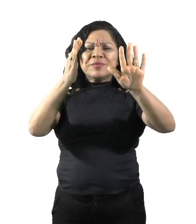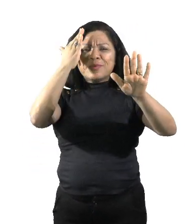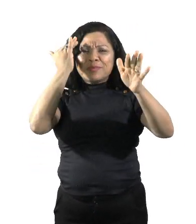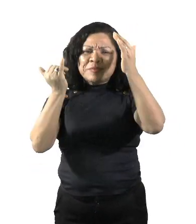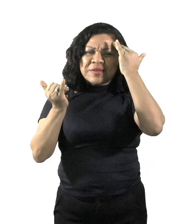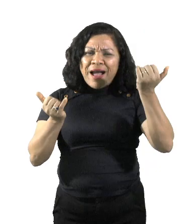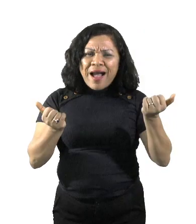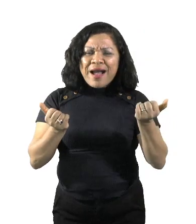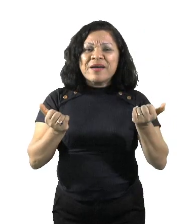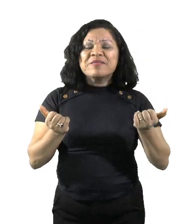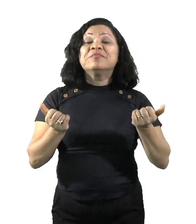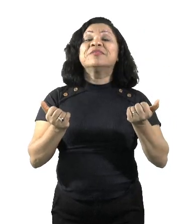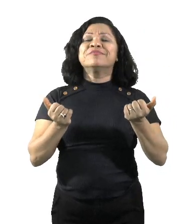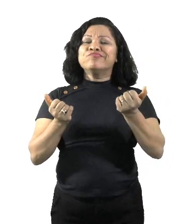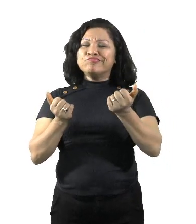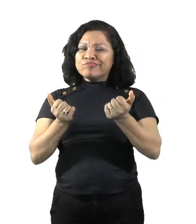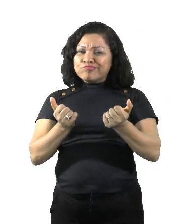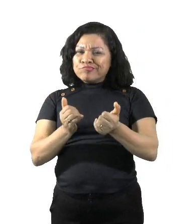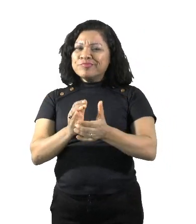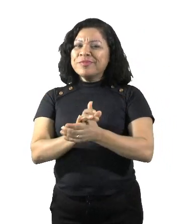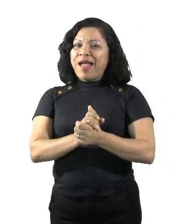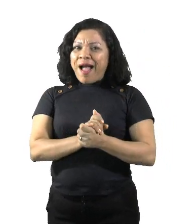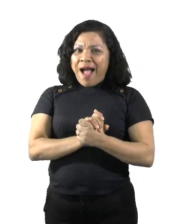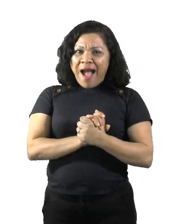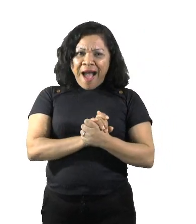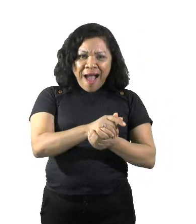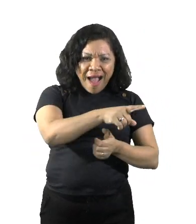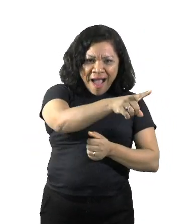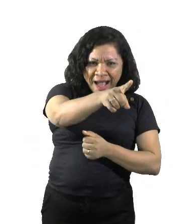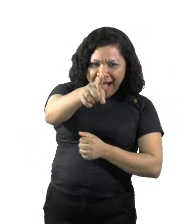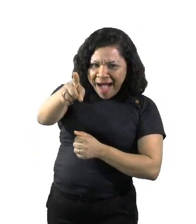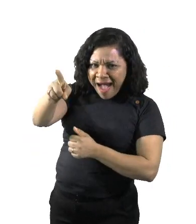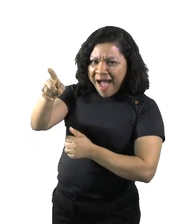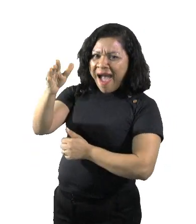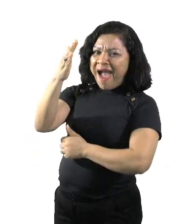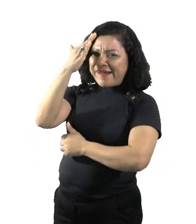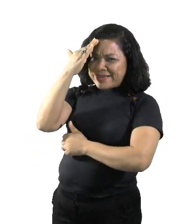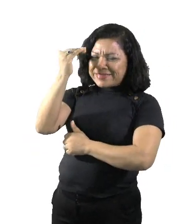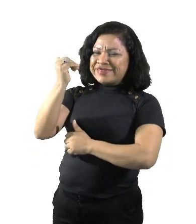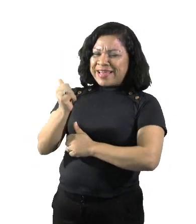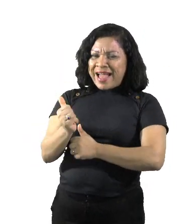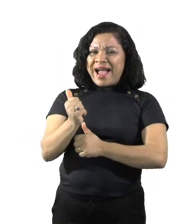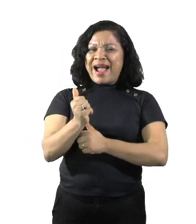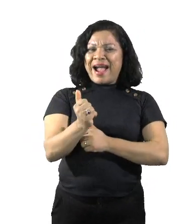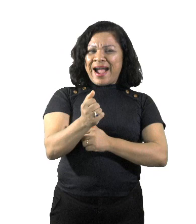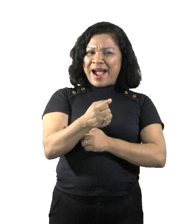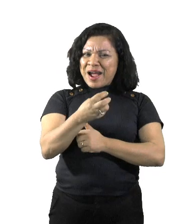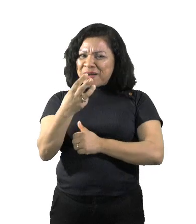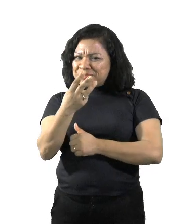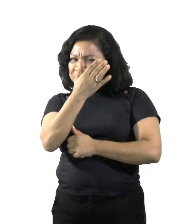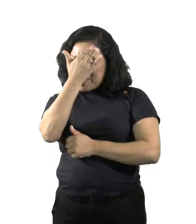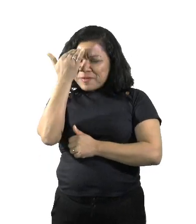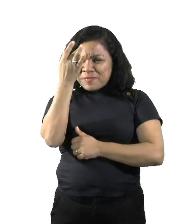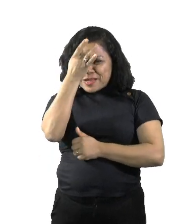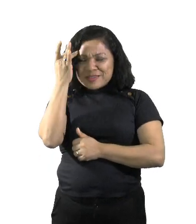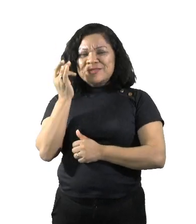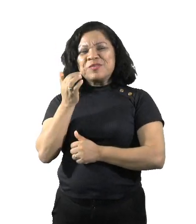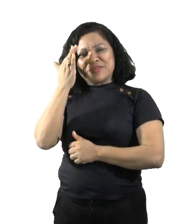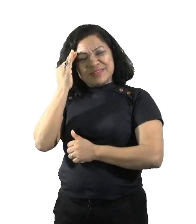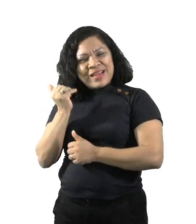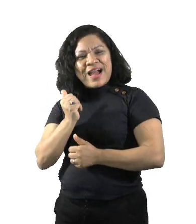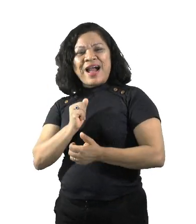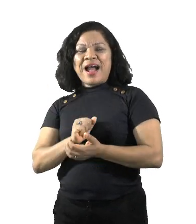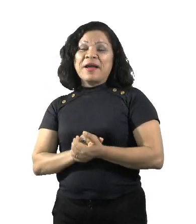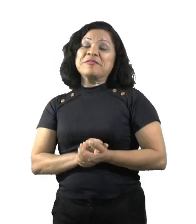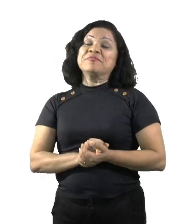Posso sentir daqui 3 acharam que é uma linguagem verbal? Quantos acham que não é uma linguagem, que é uma linguagem